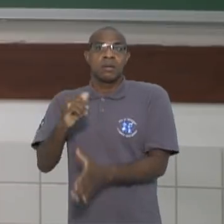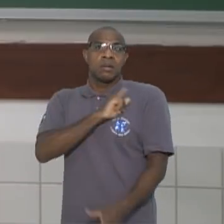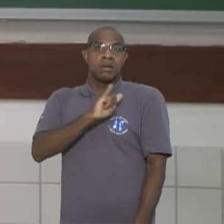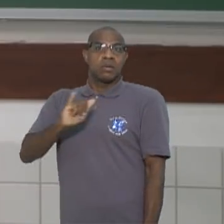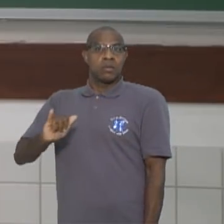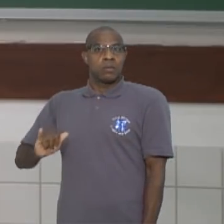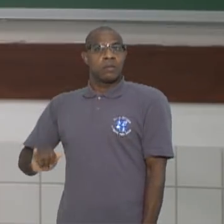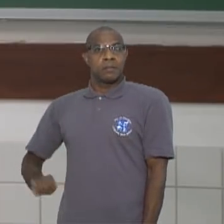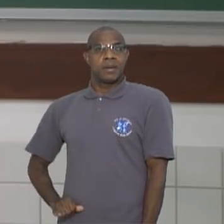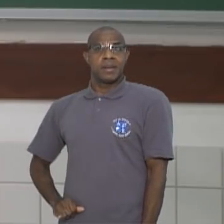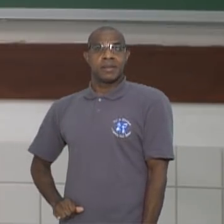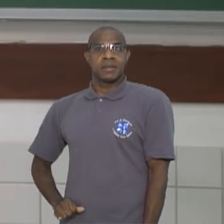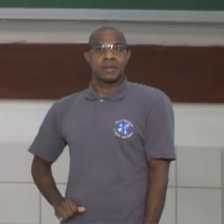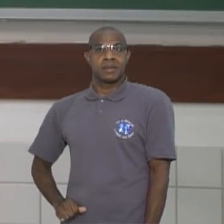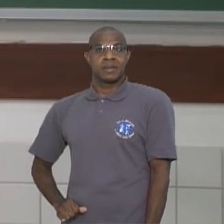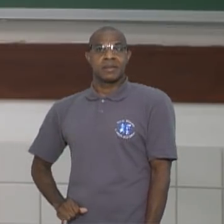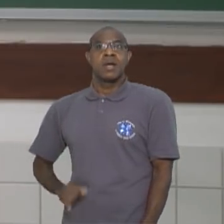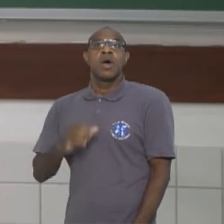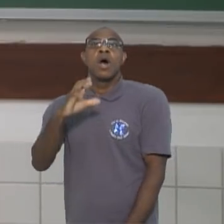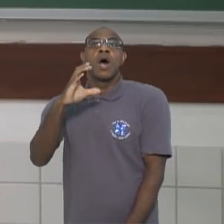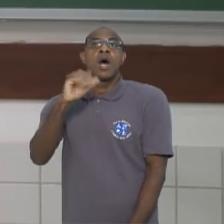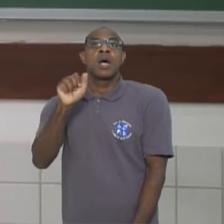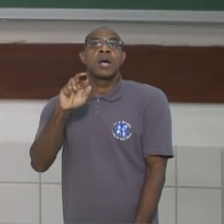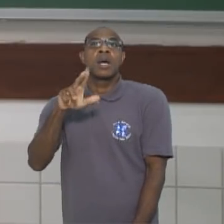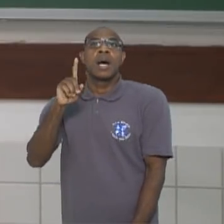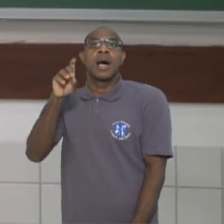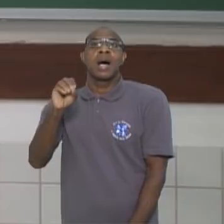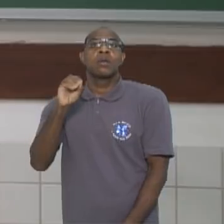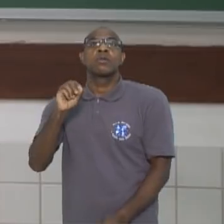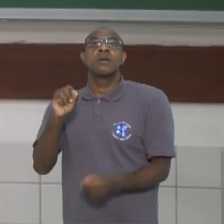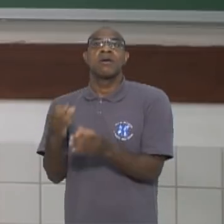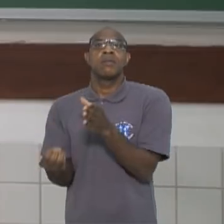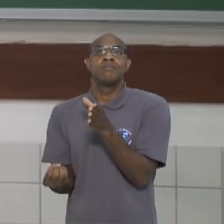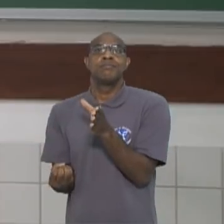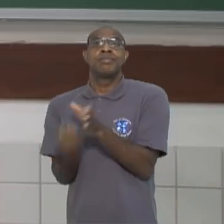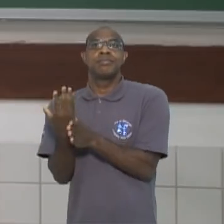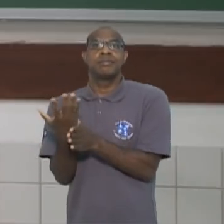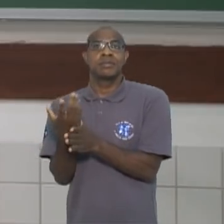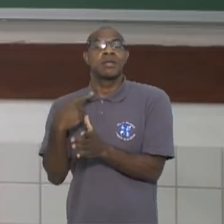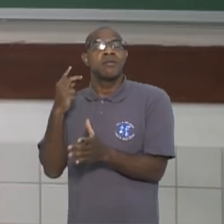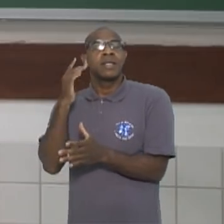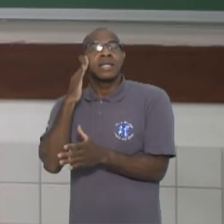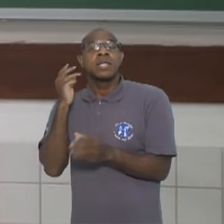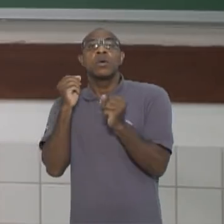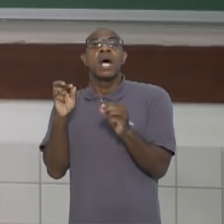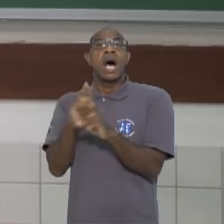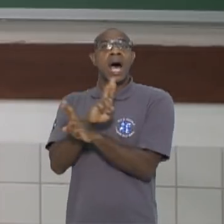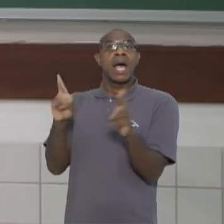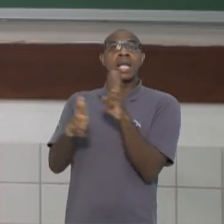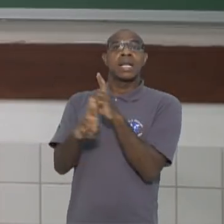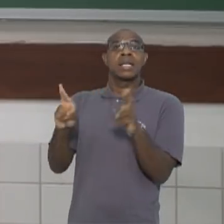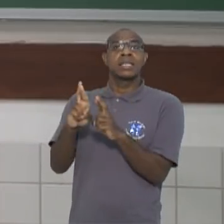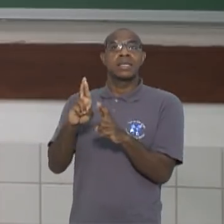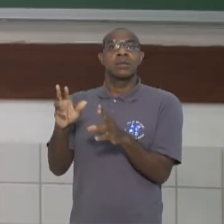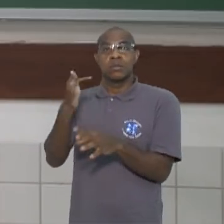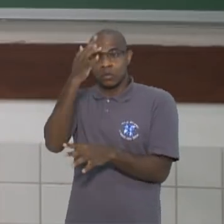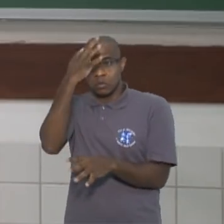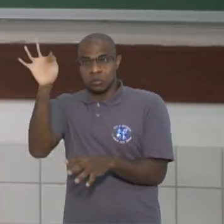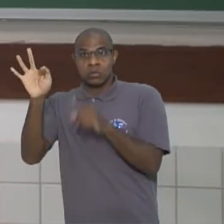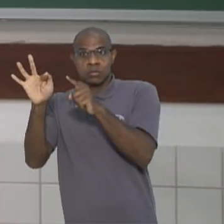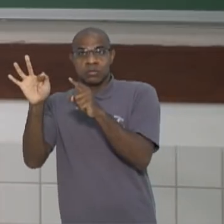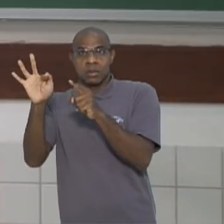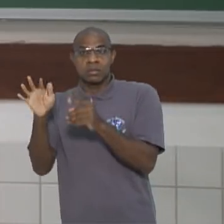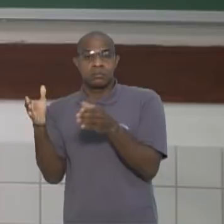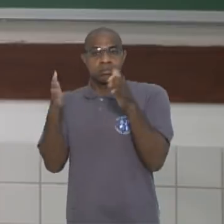através de Carlos Magno. Então a gente vai entender o estabelecimento da relação dos francos com a igreja, a partir do batismo